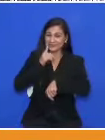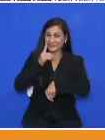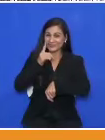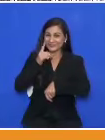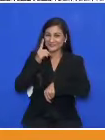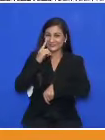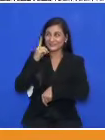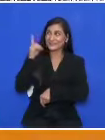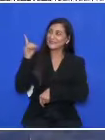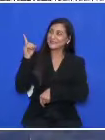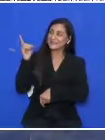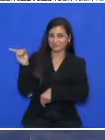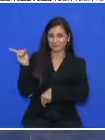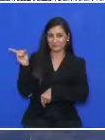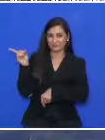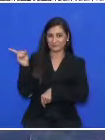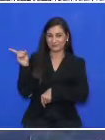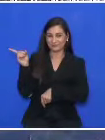hora. Valendo!